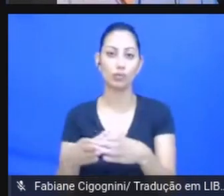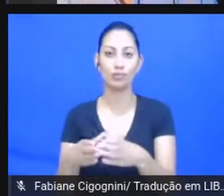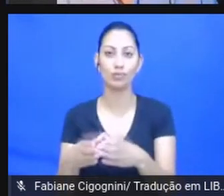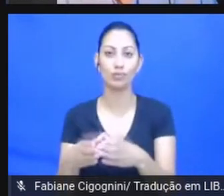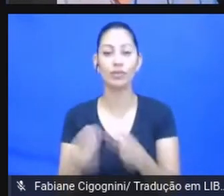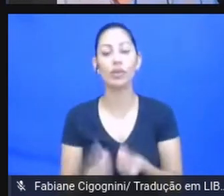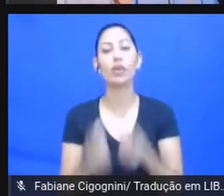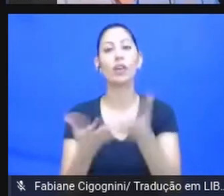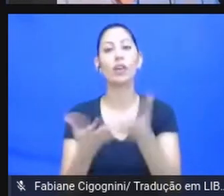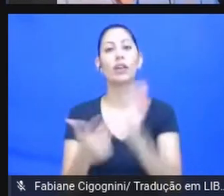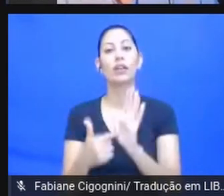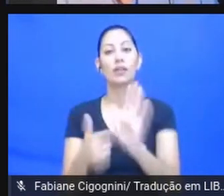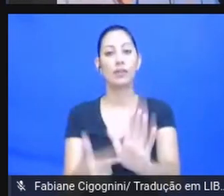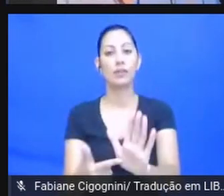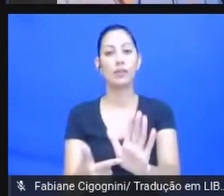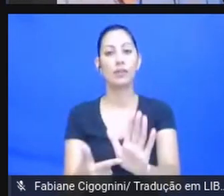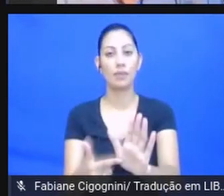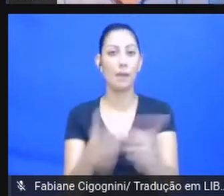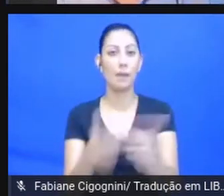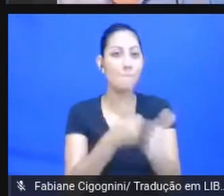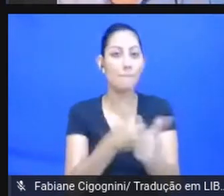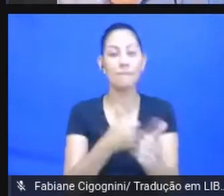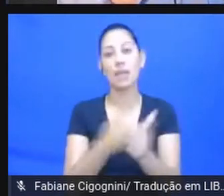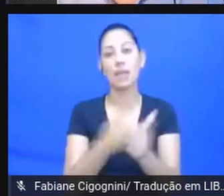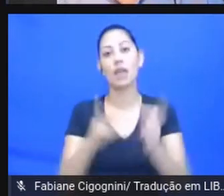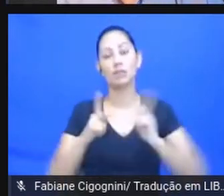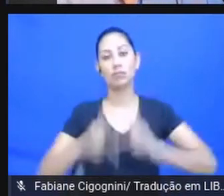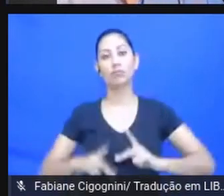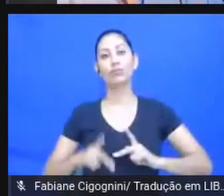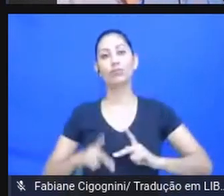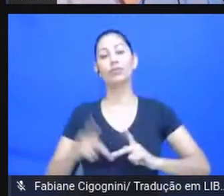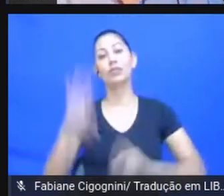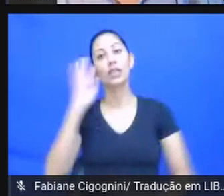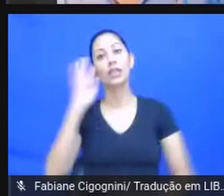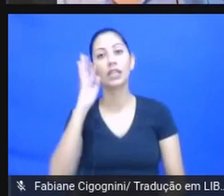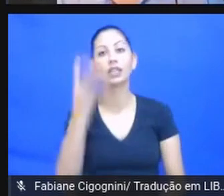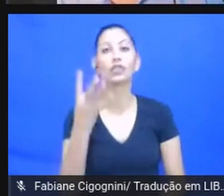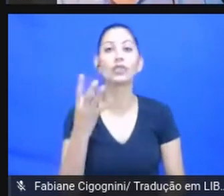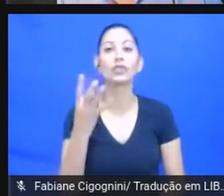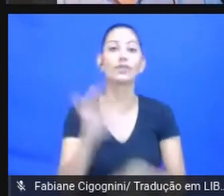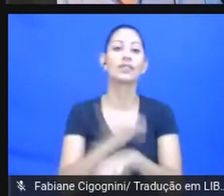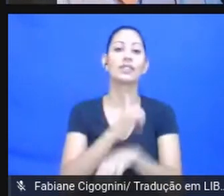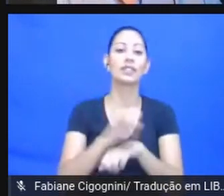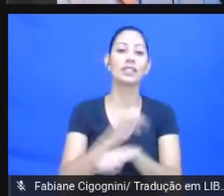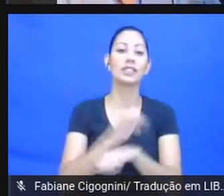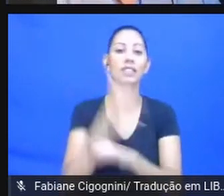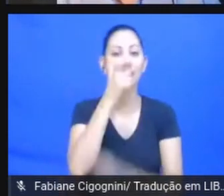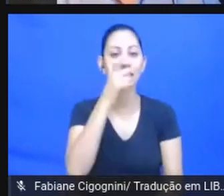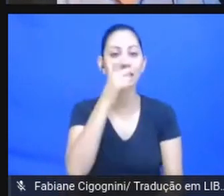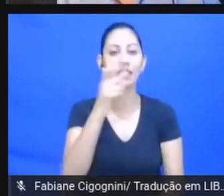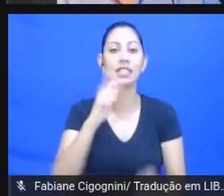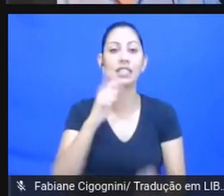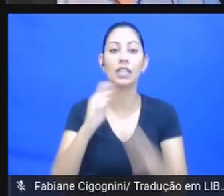oferecer, perto de onde você está, soluções muito interessantes e que